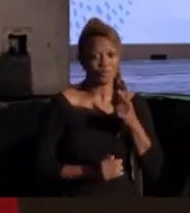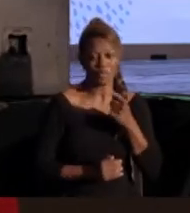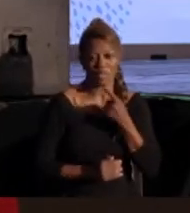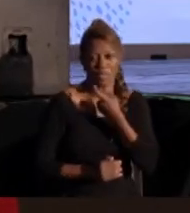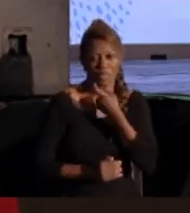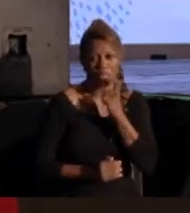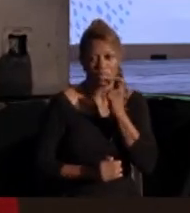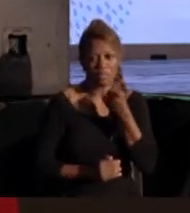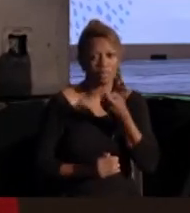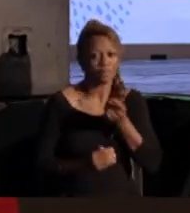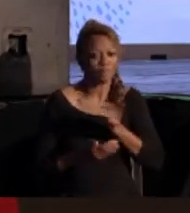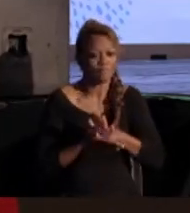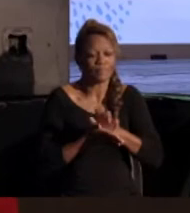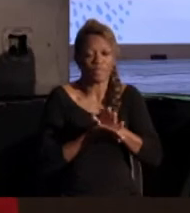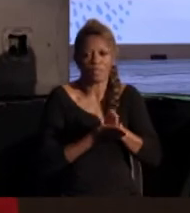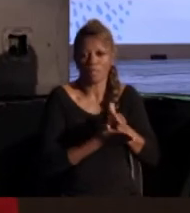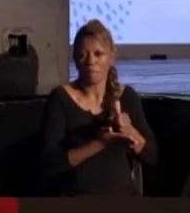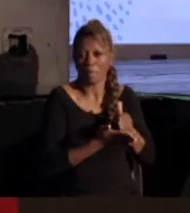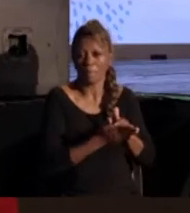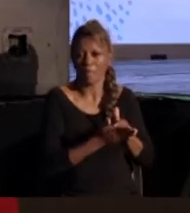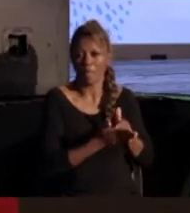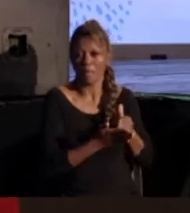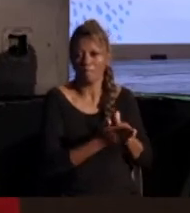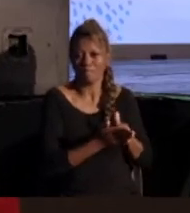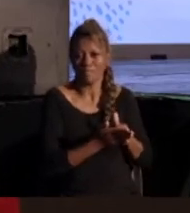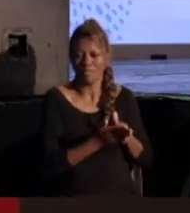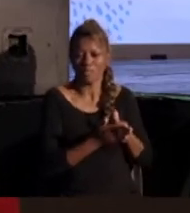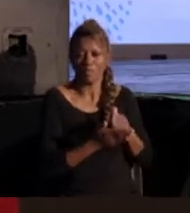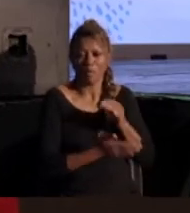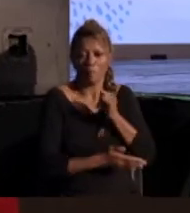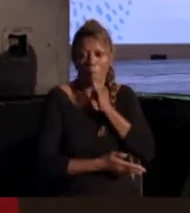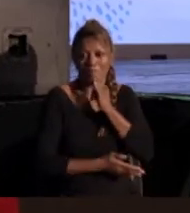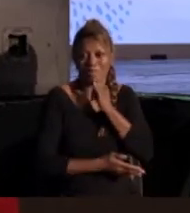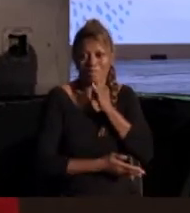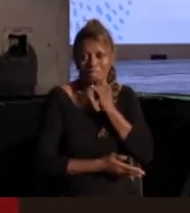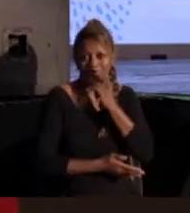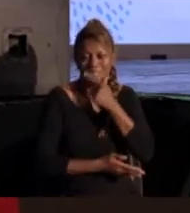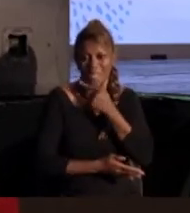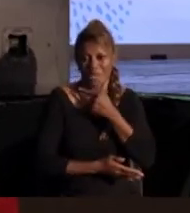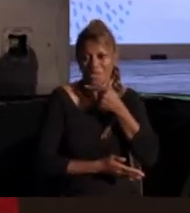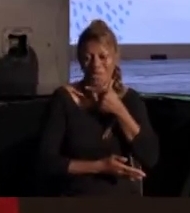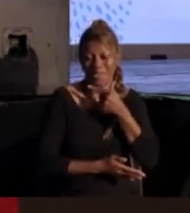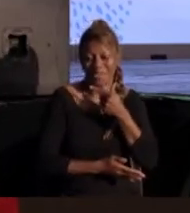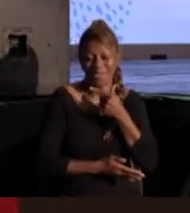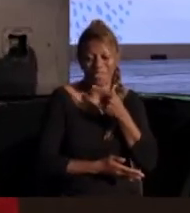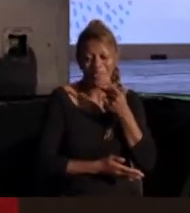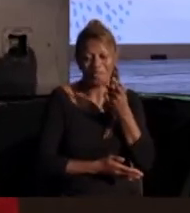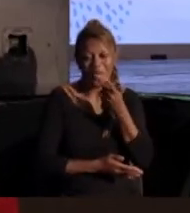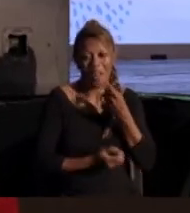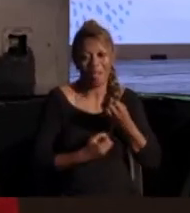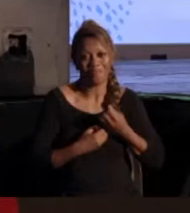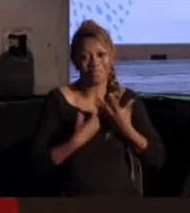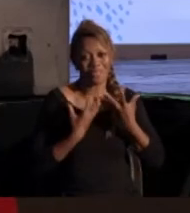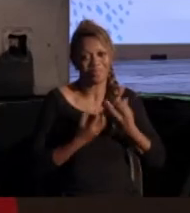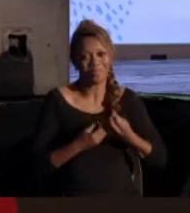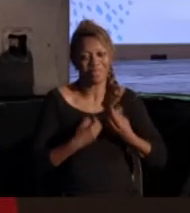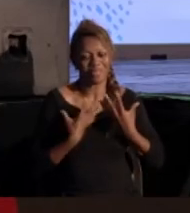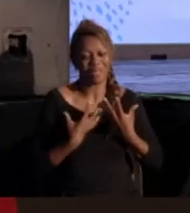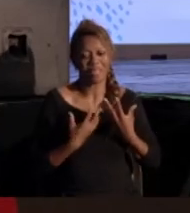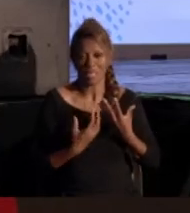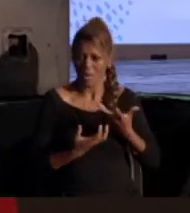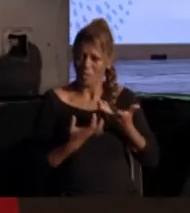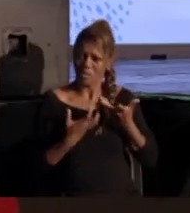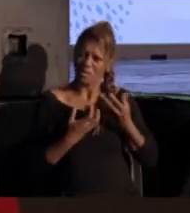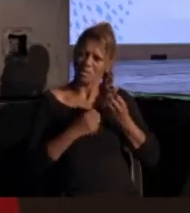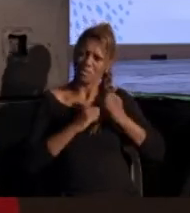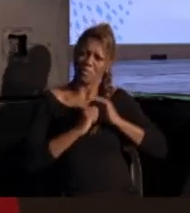saúde em geral, tem uma dificuldade, por exemplo, de sorrir, de falar, de se expressar. Isso cria